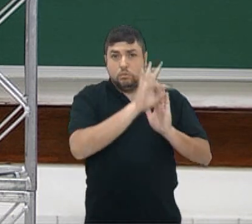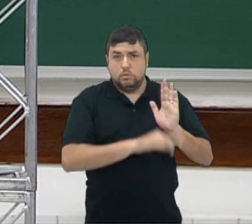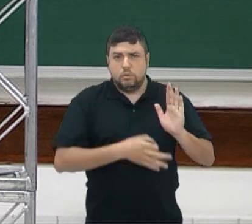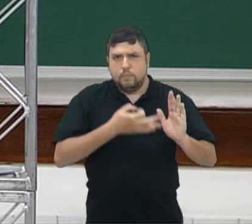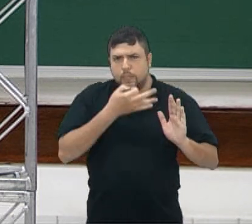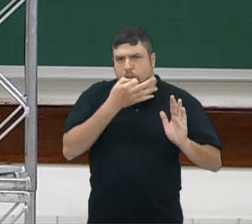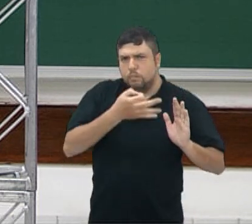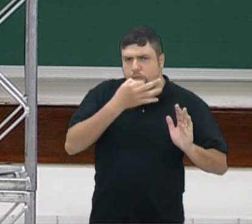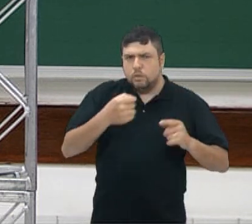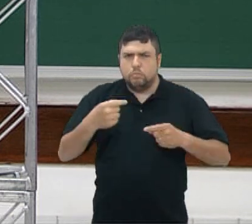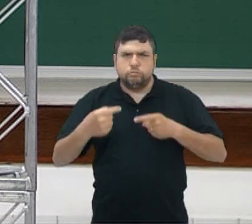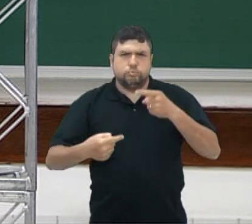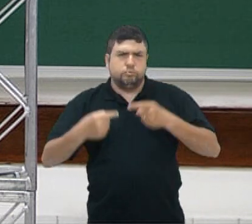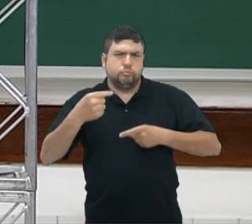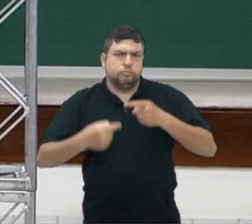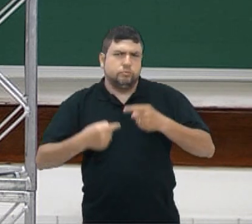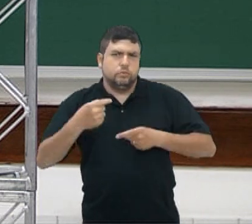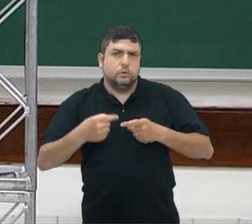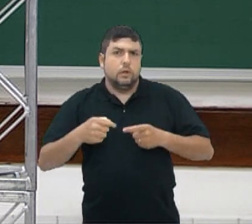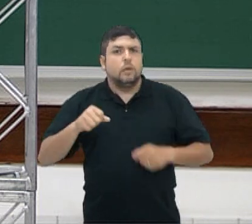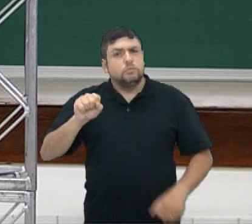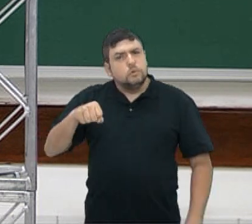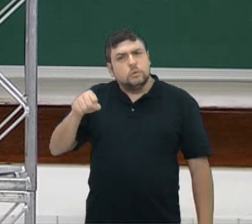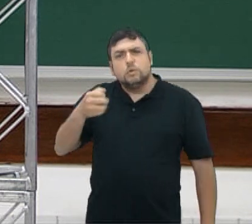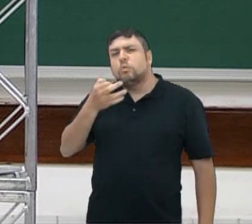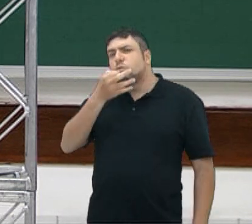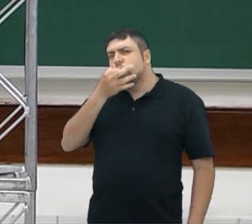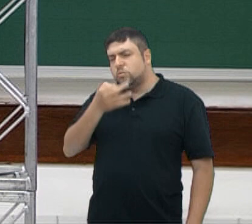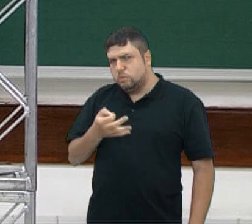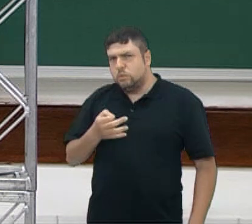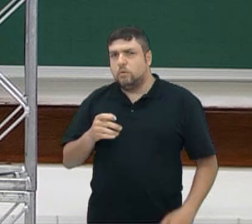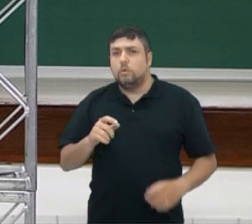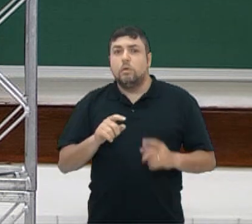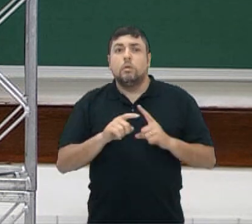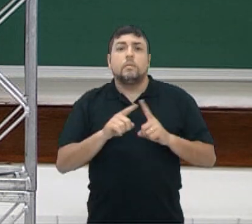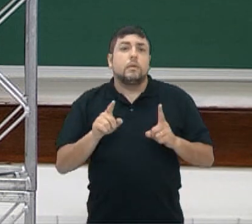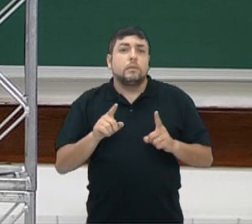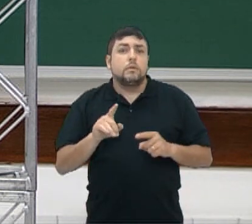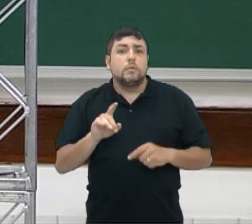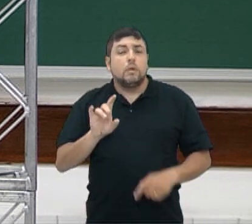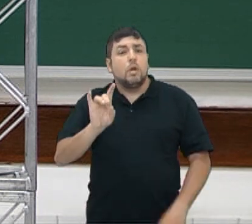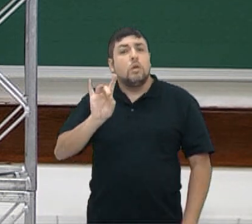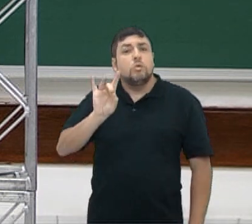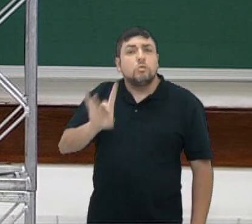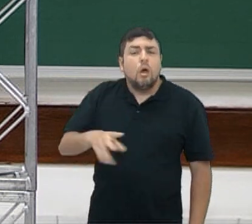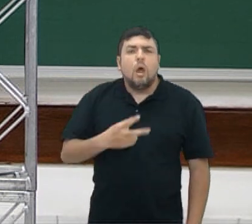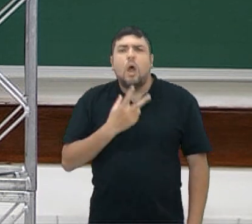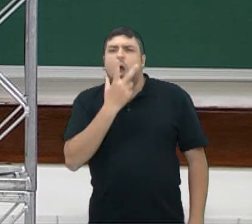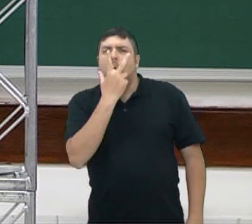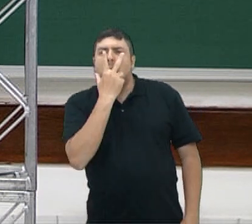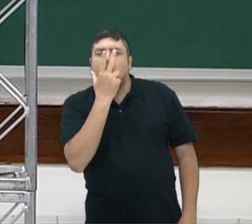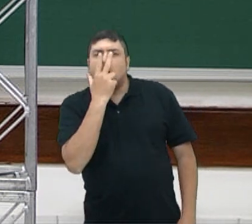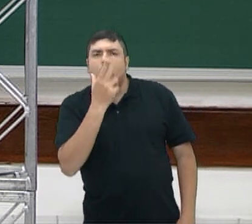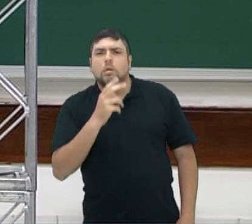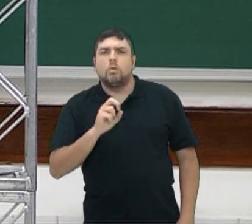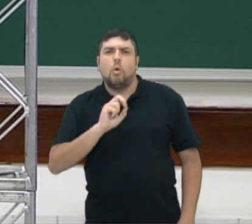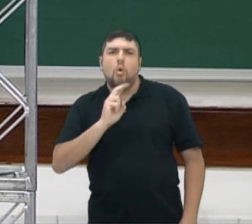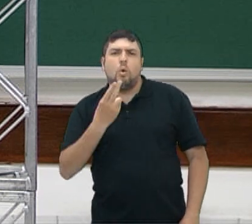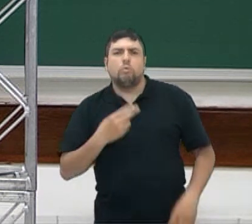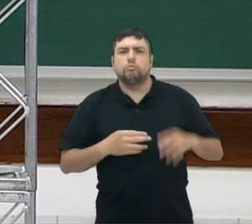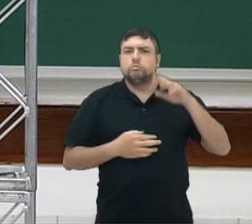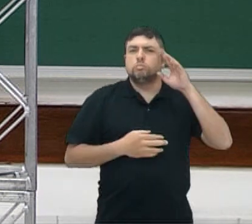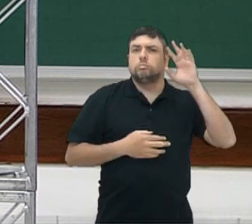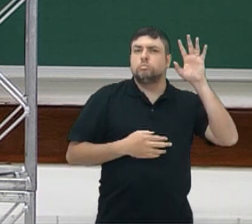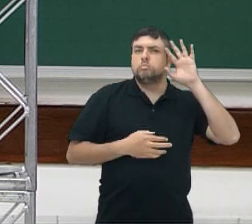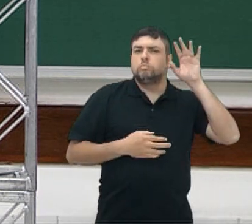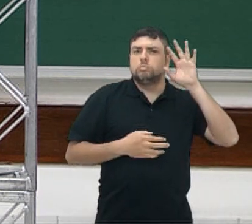argumentativos, eles é óbvio que eles dão opinião, mas o que eu quero dizer é que não basta simplesmente o que você acha ou o que você pensa, simplesmente. Você